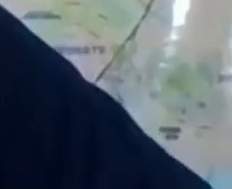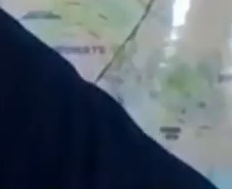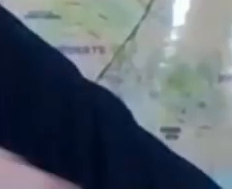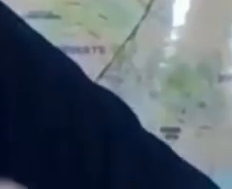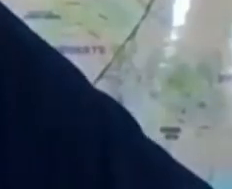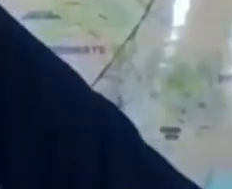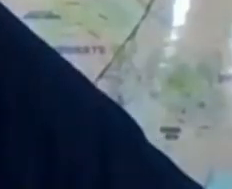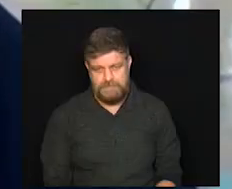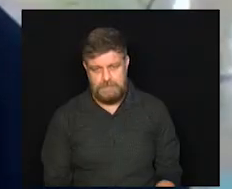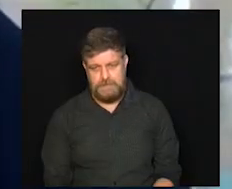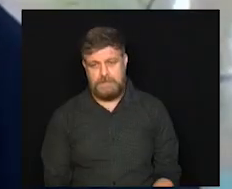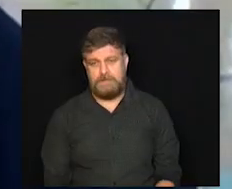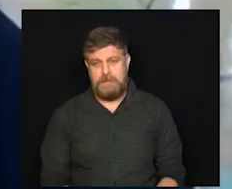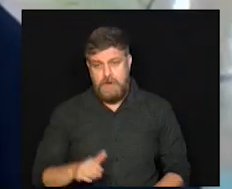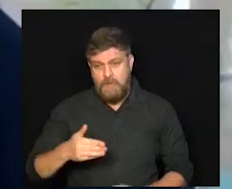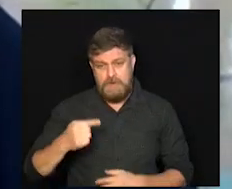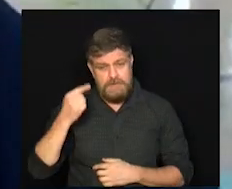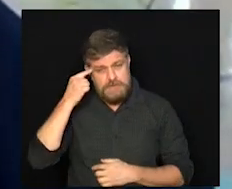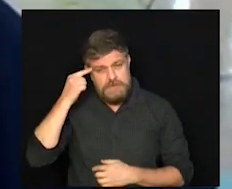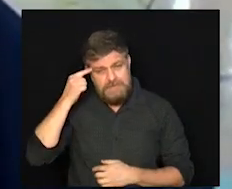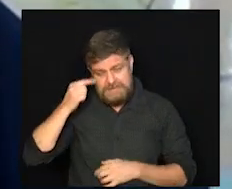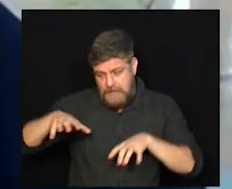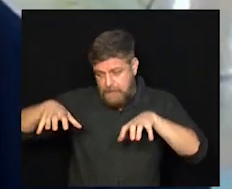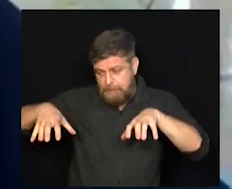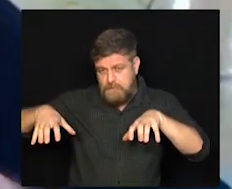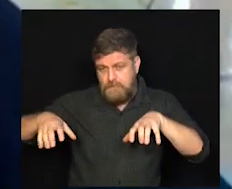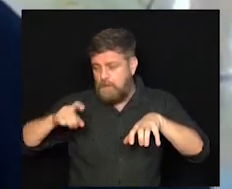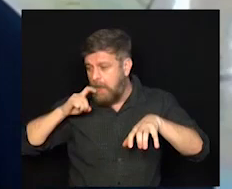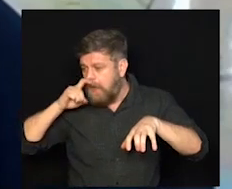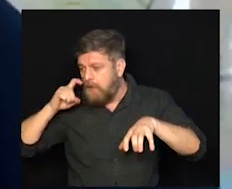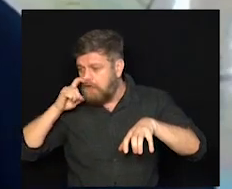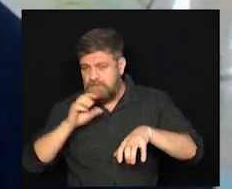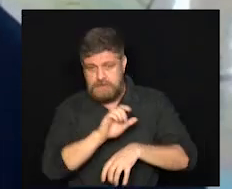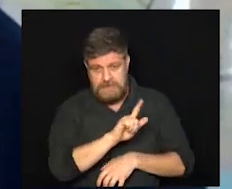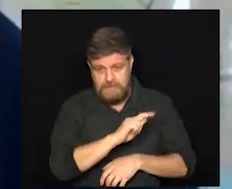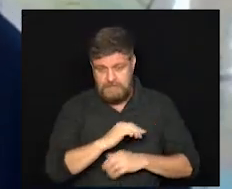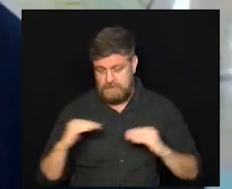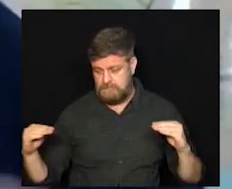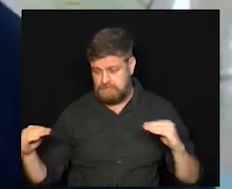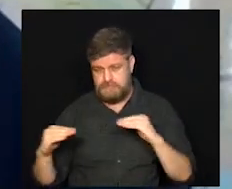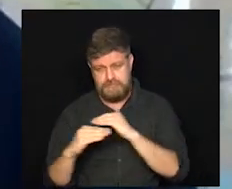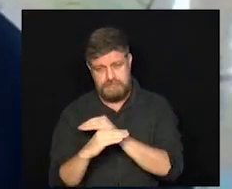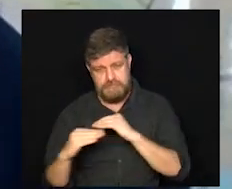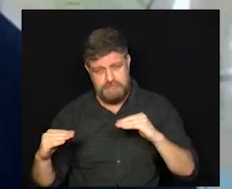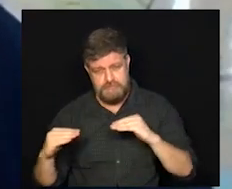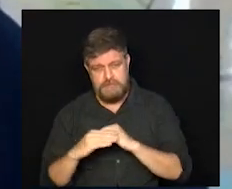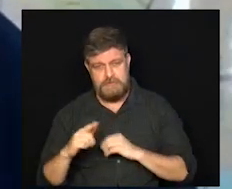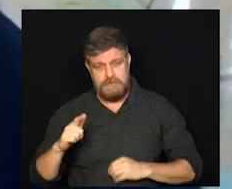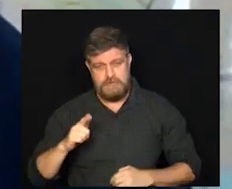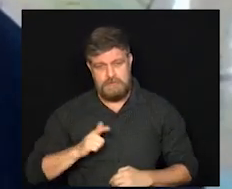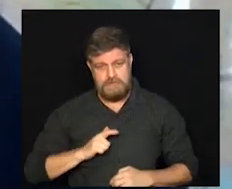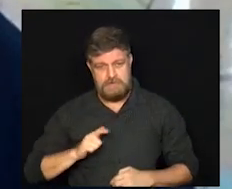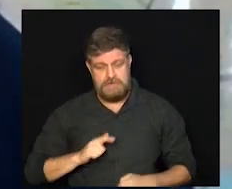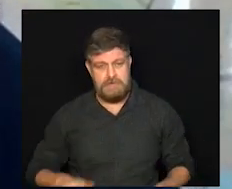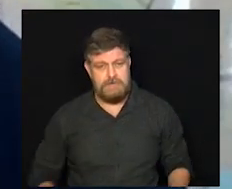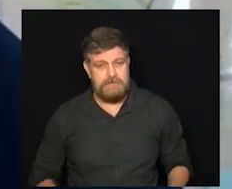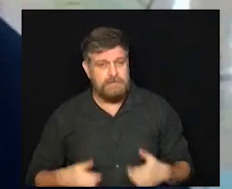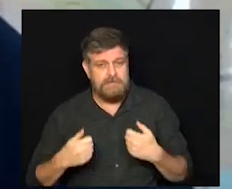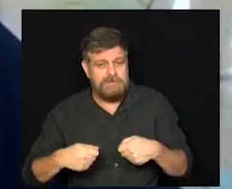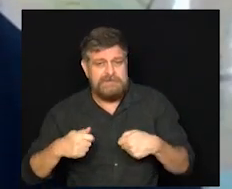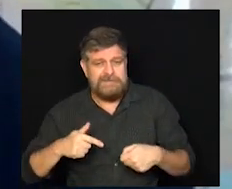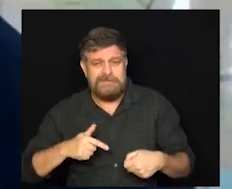regiões ativas de polos que